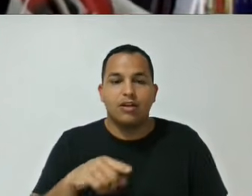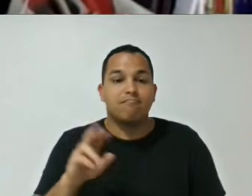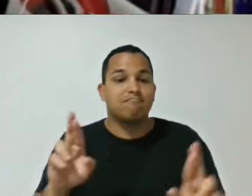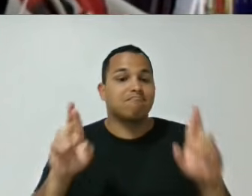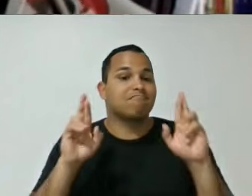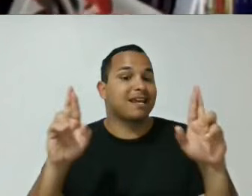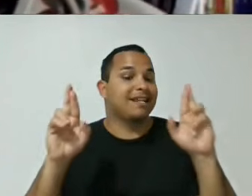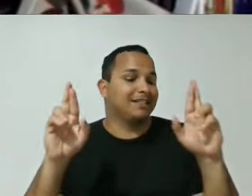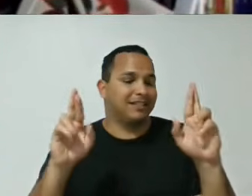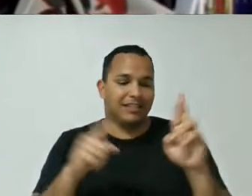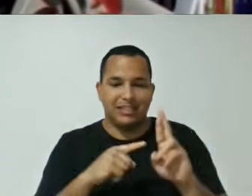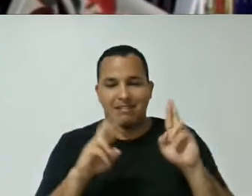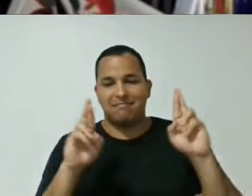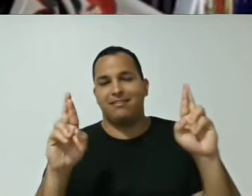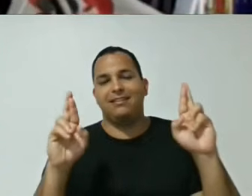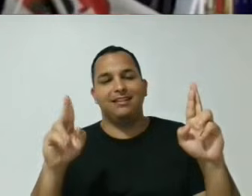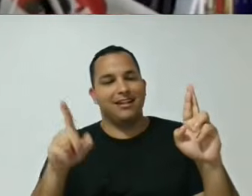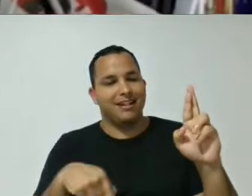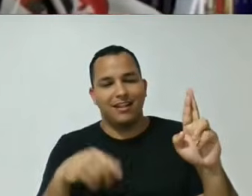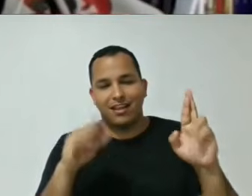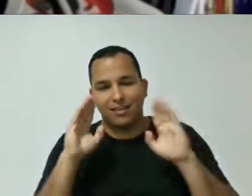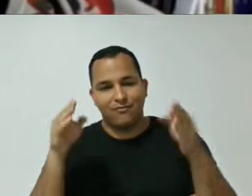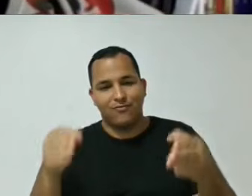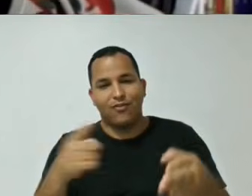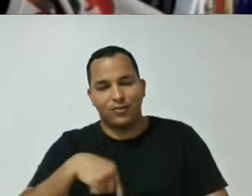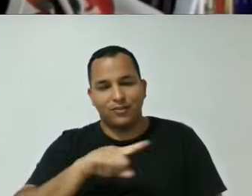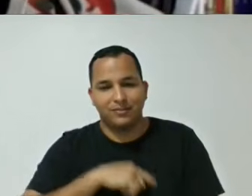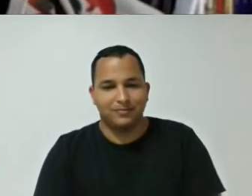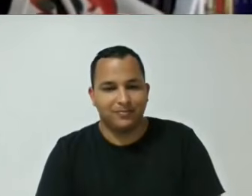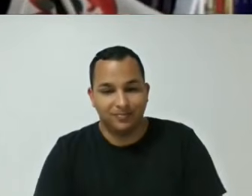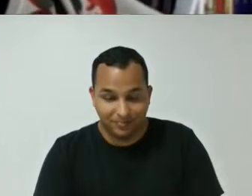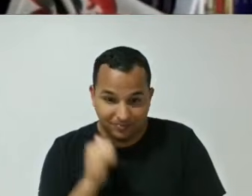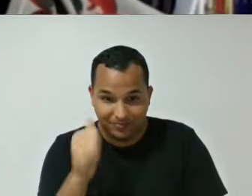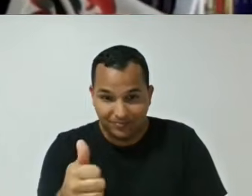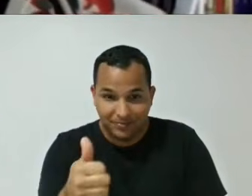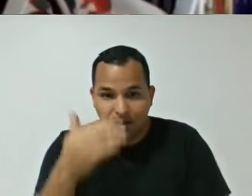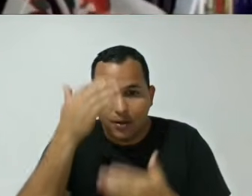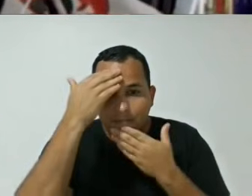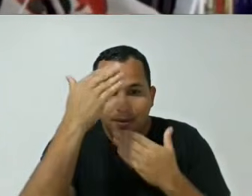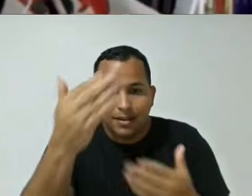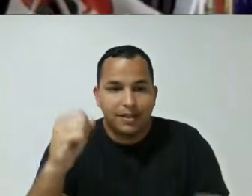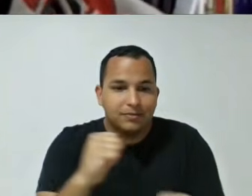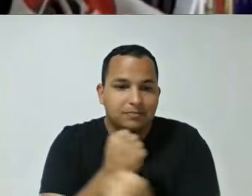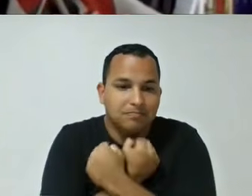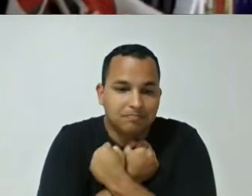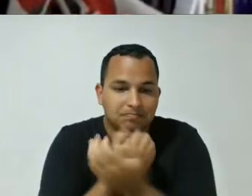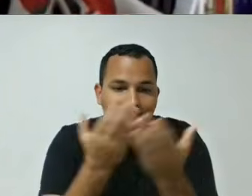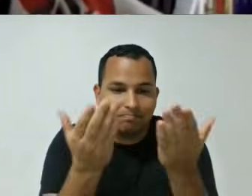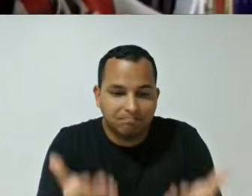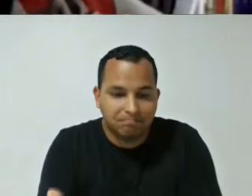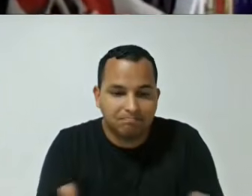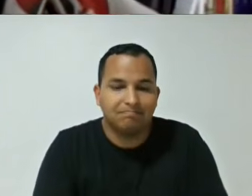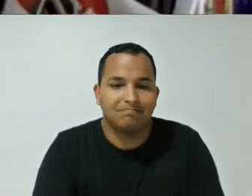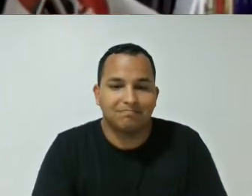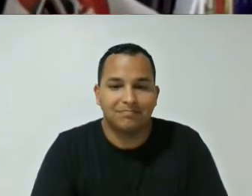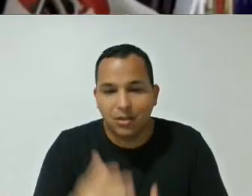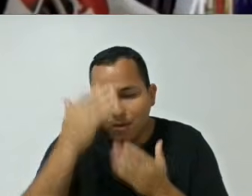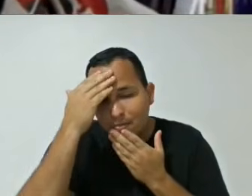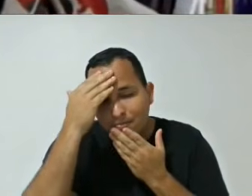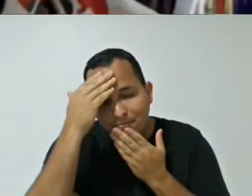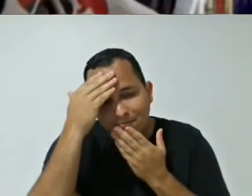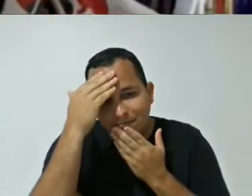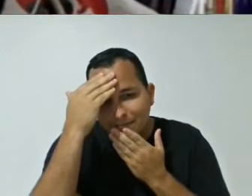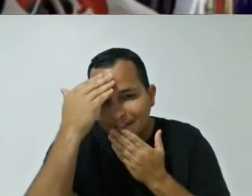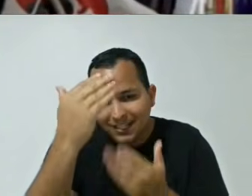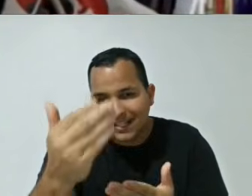nosso verbo. Esperançar, com certeza. Aí. Então tá, meu querido. Um abraço muito grande, viu? Obrigada mesmo pelo Um abraço